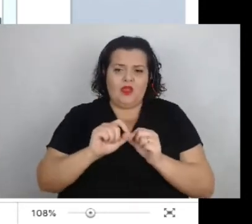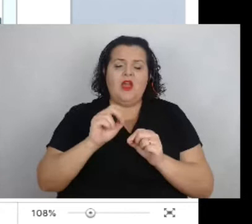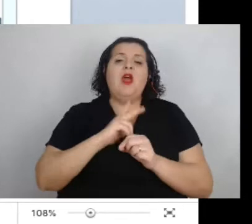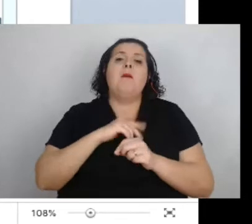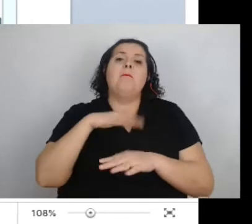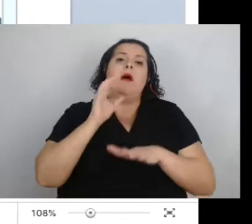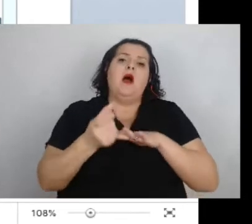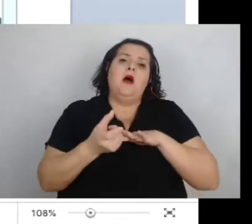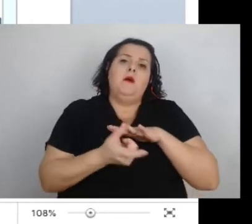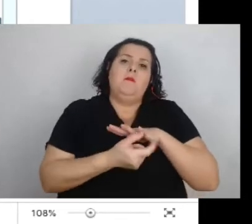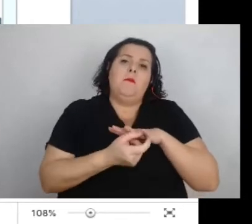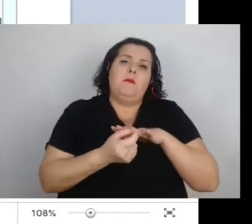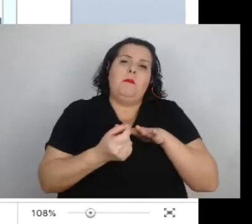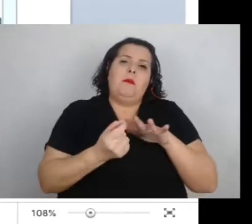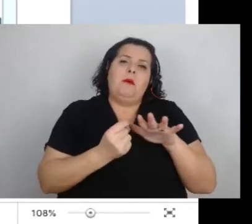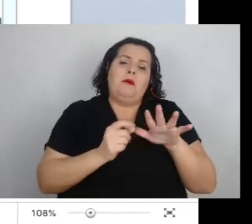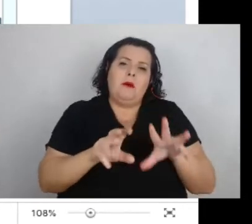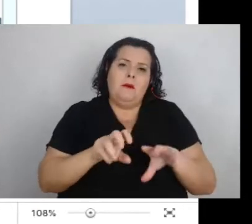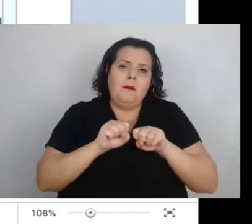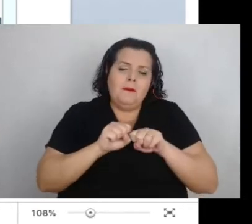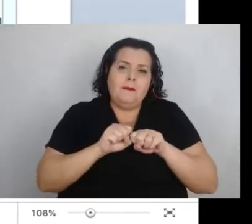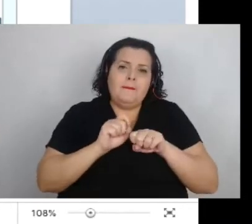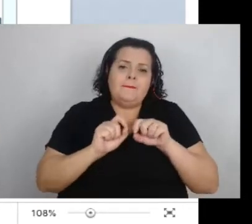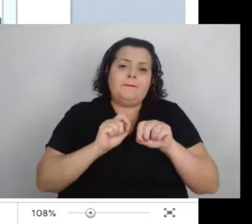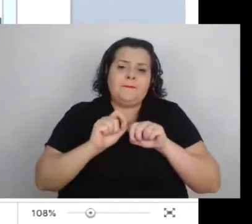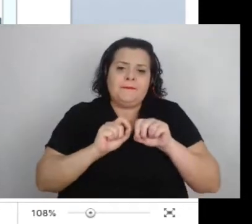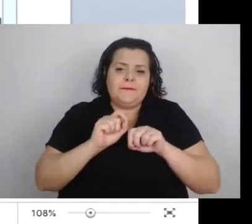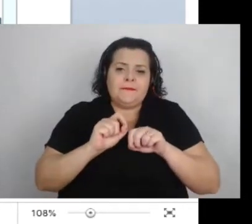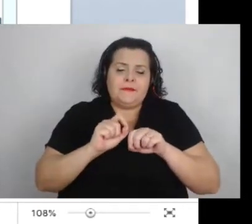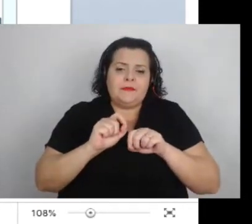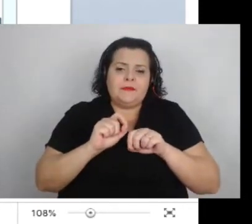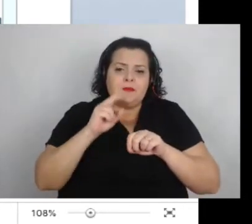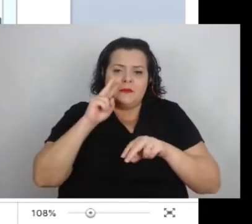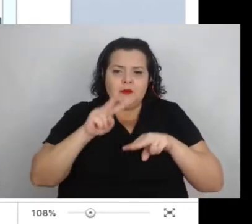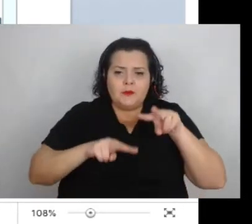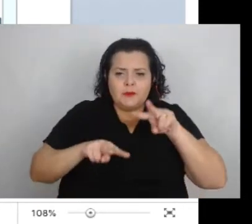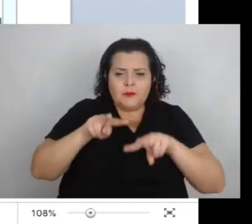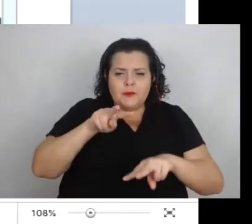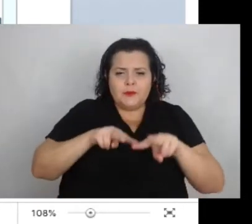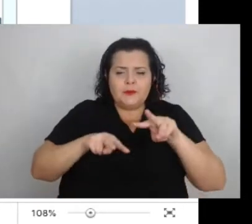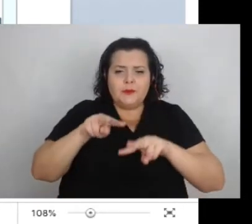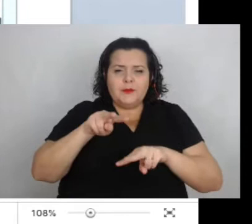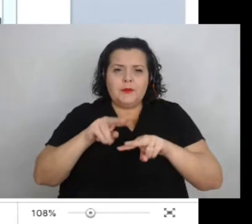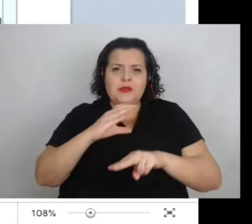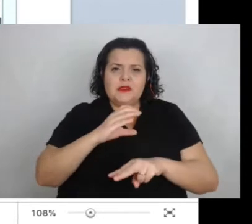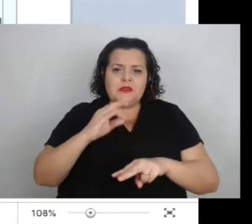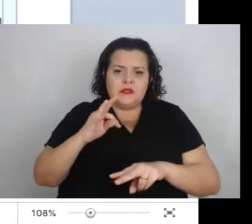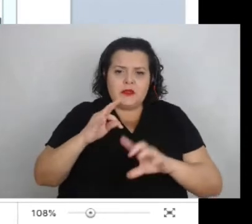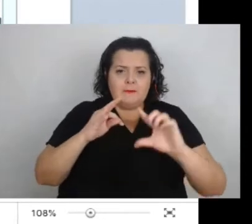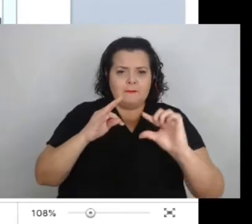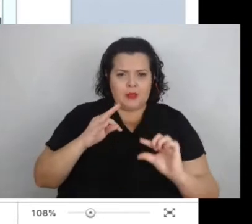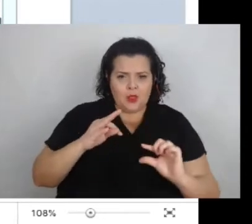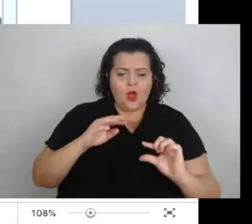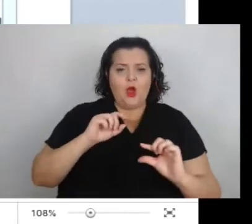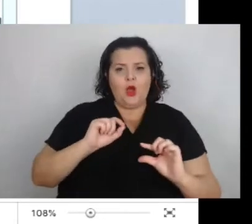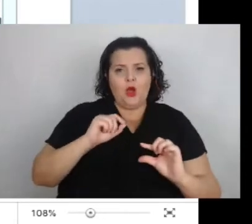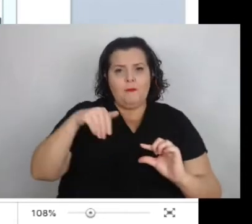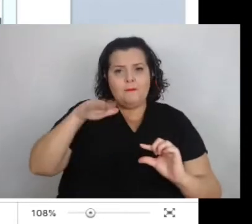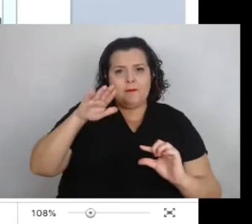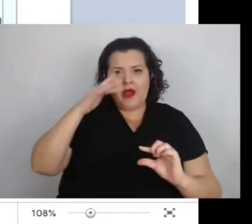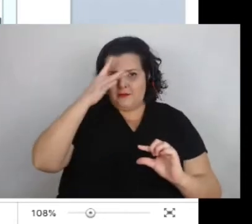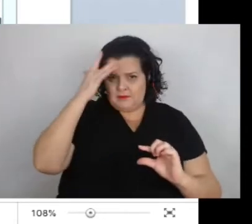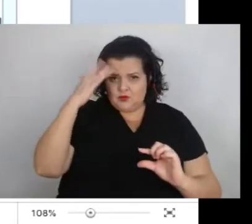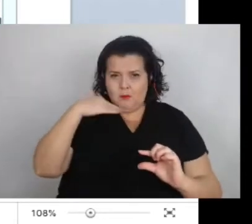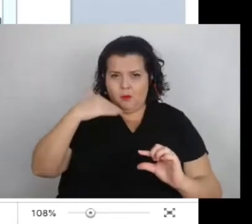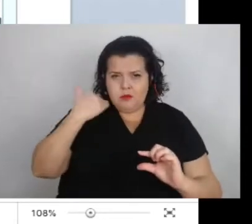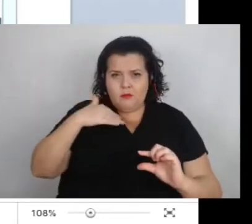eles avaliaram aqui valores de CT, vejam, CTs mais baixos, maior proporção de pacientes que foram a óbito